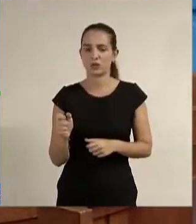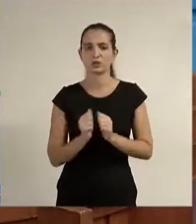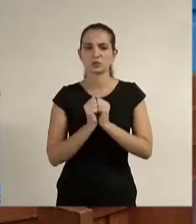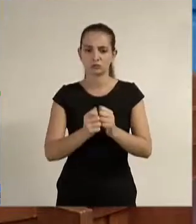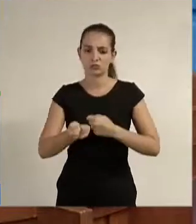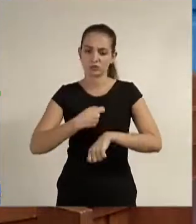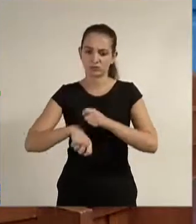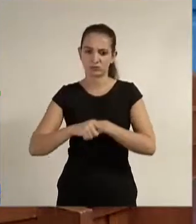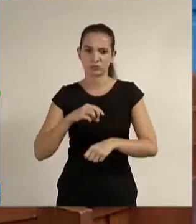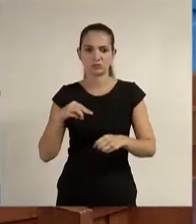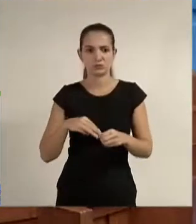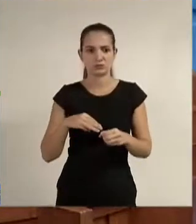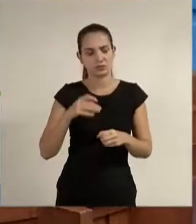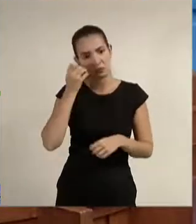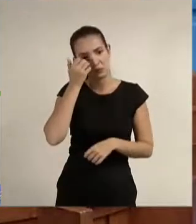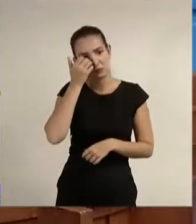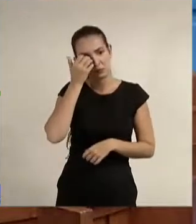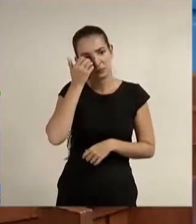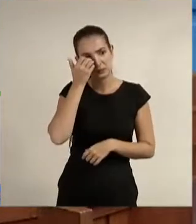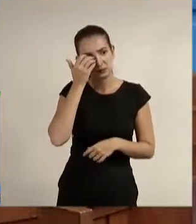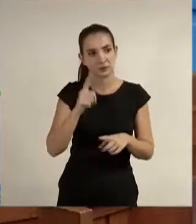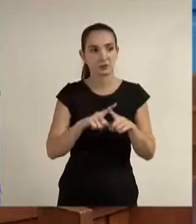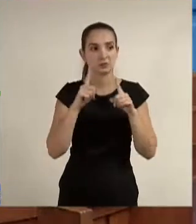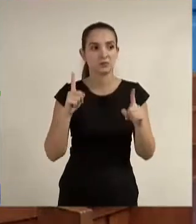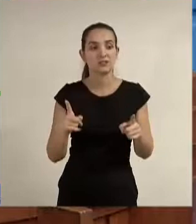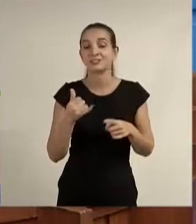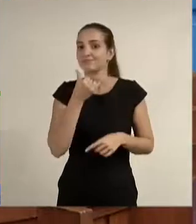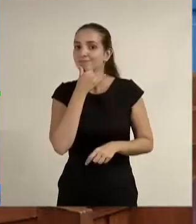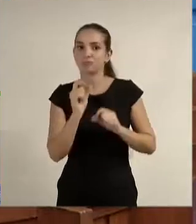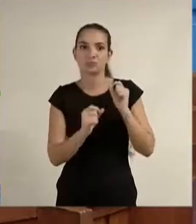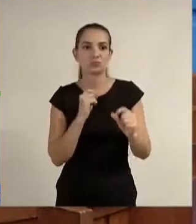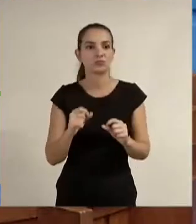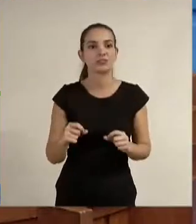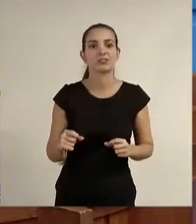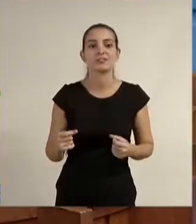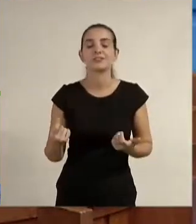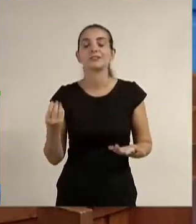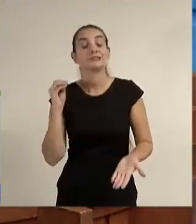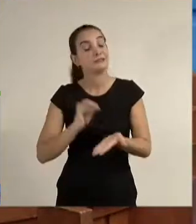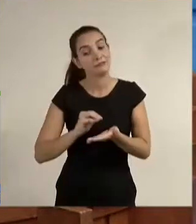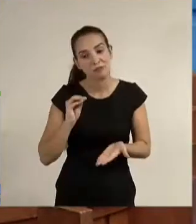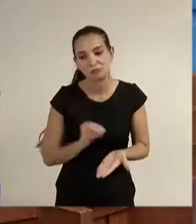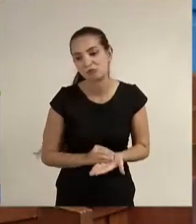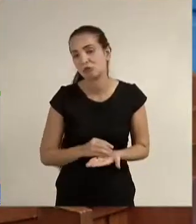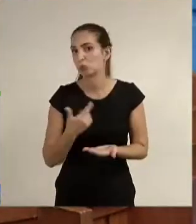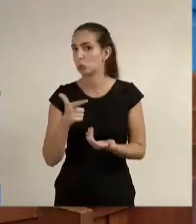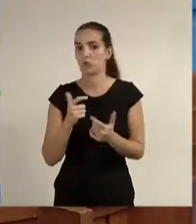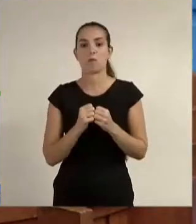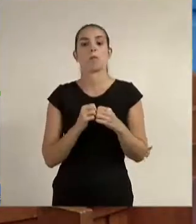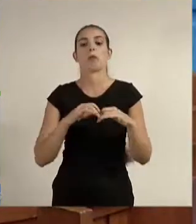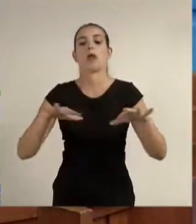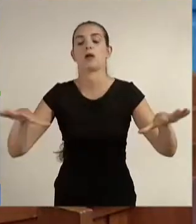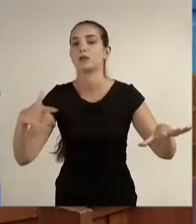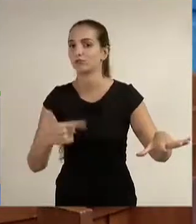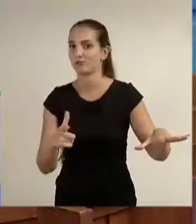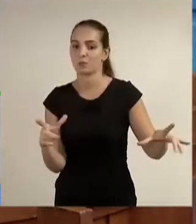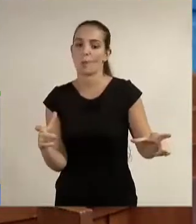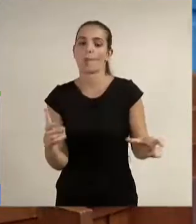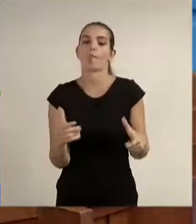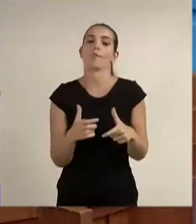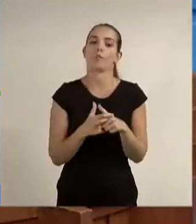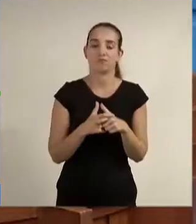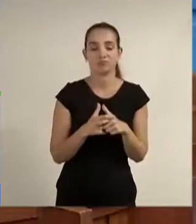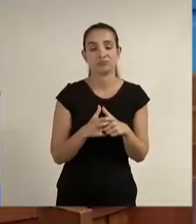administração municipal, mas, infelizmente, não teve eco, não reverberou, não repercutiu e